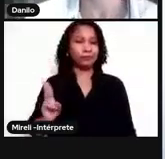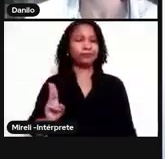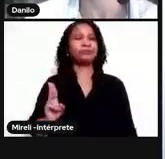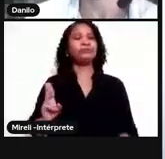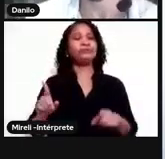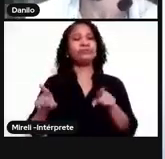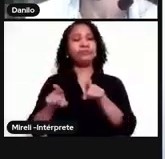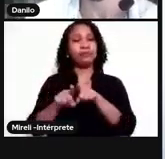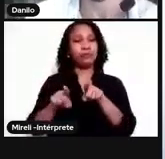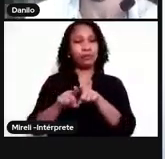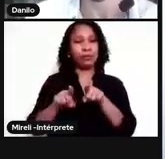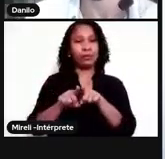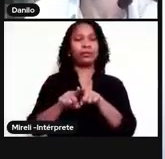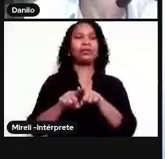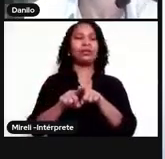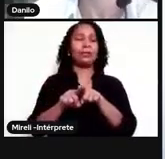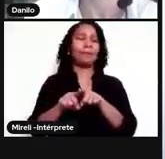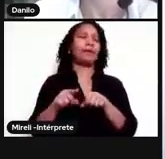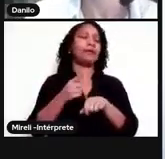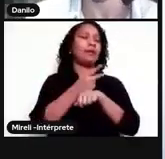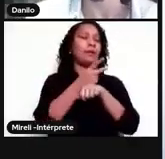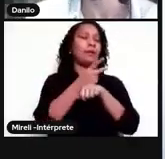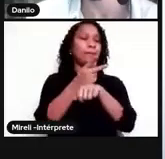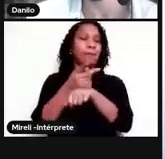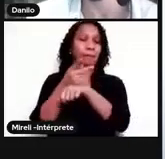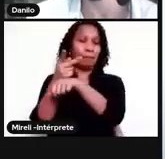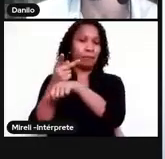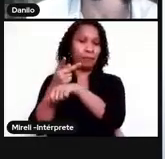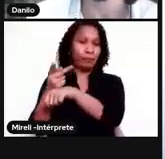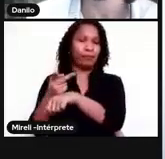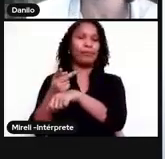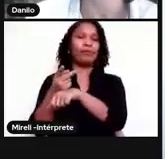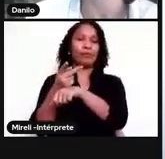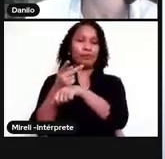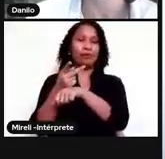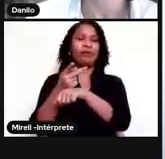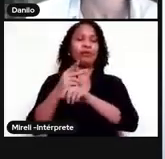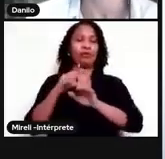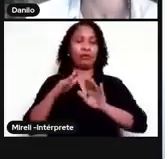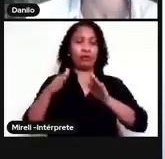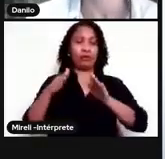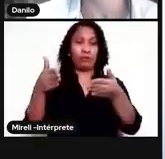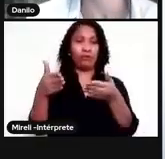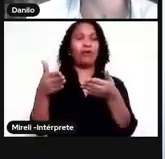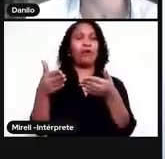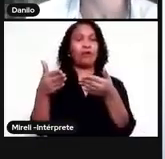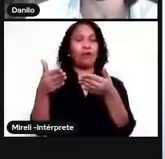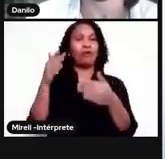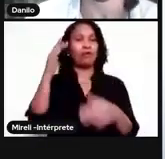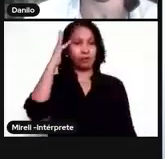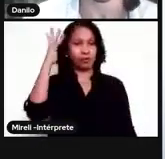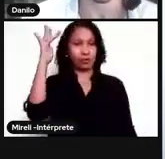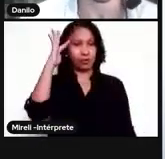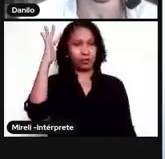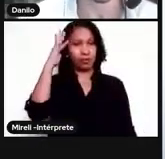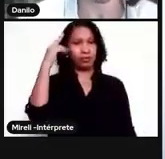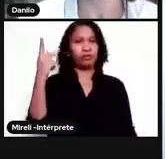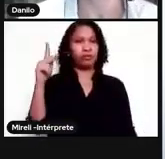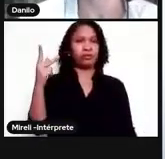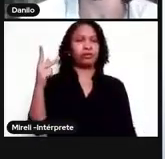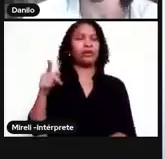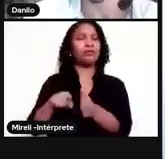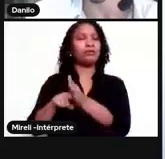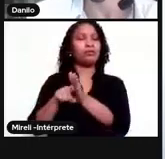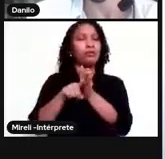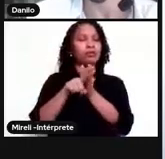seguiu, fomos buscar a literatura específica da espécie para analisar e para somar o maior número